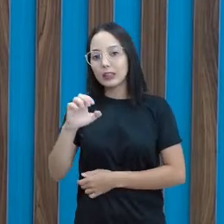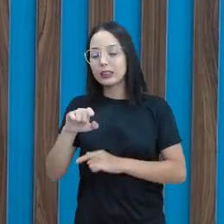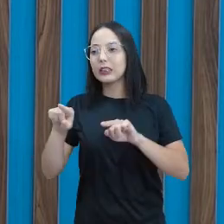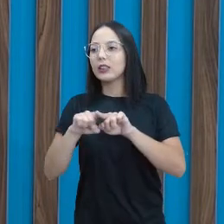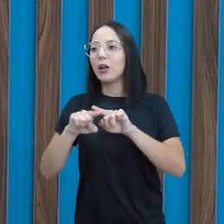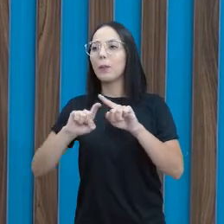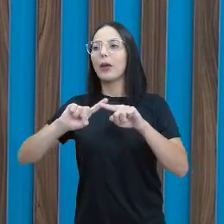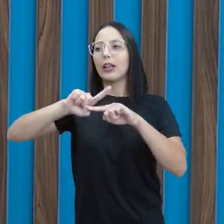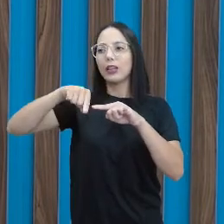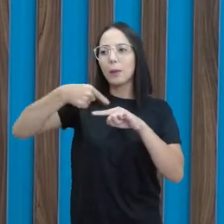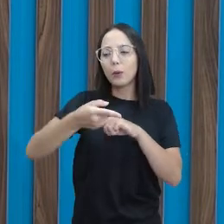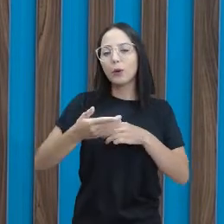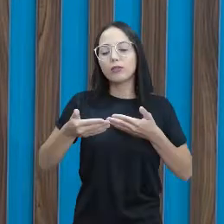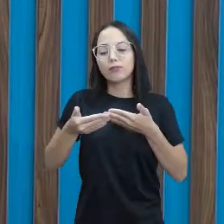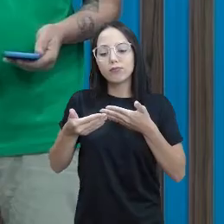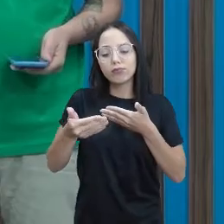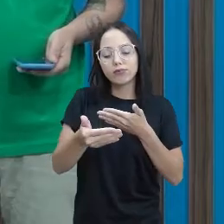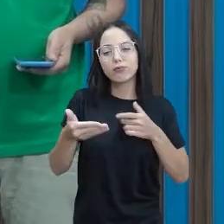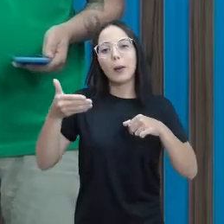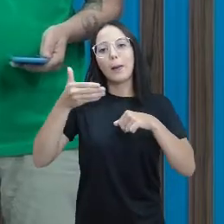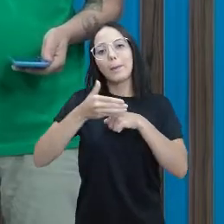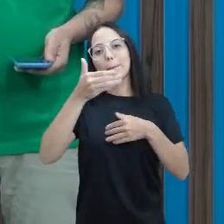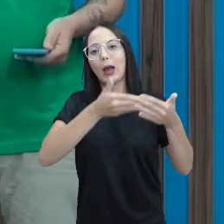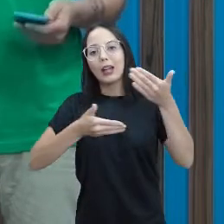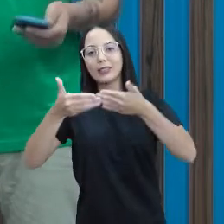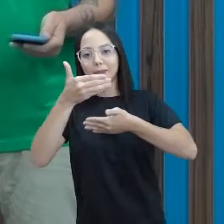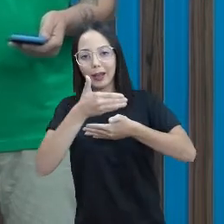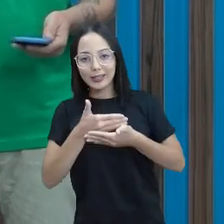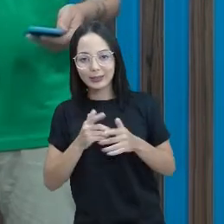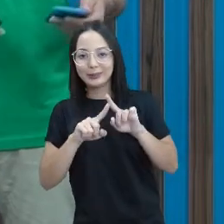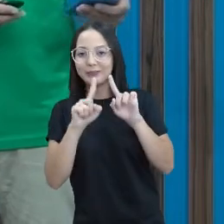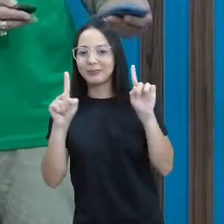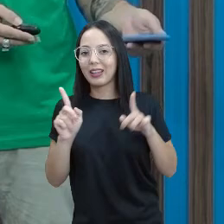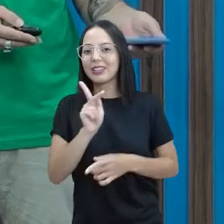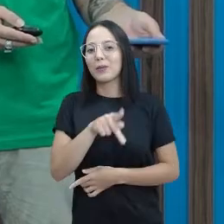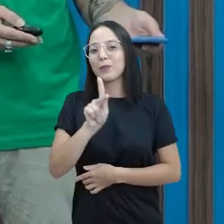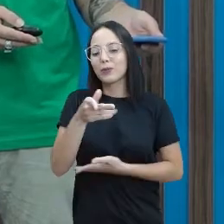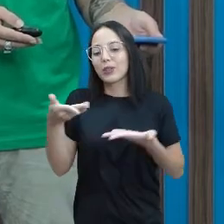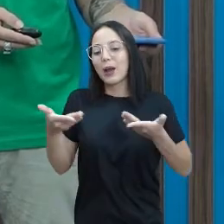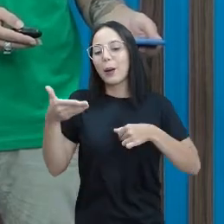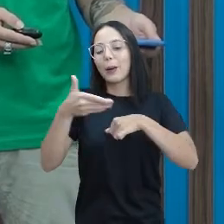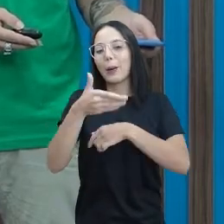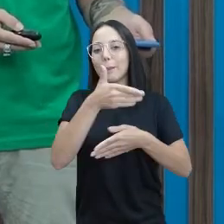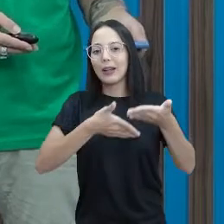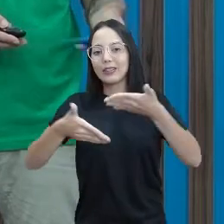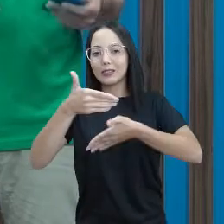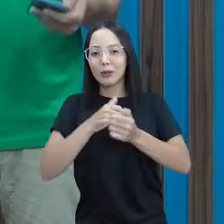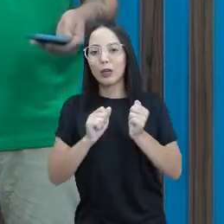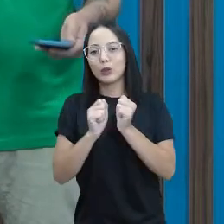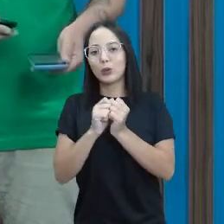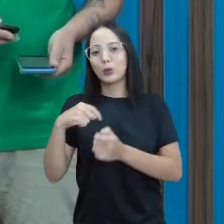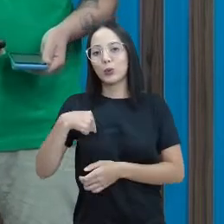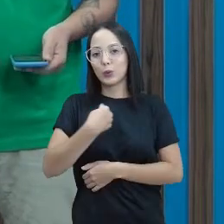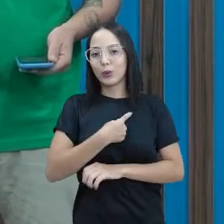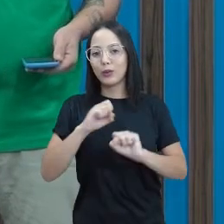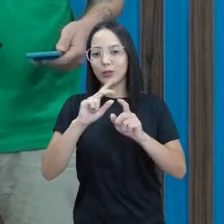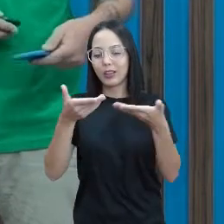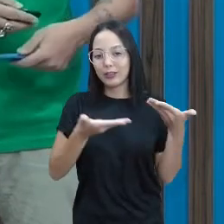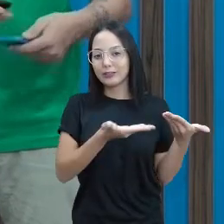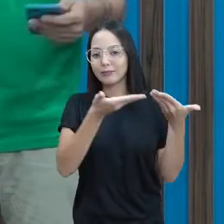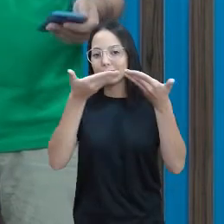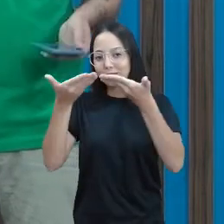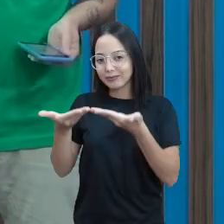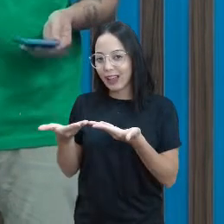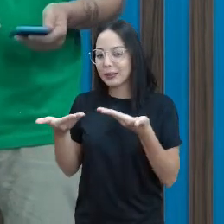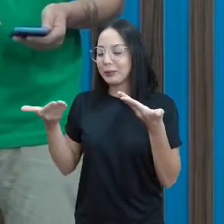outras participações, em breve vocês vão ver, tá certo? Mas a professora Briane vai participar conosco aqui dessa aula e eu vou passar a palavra para